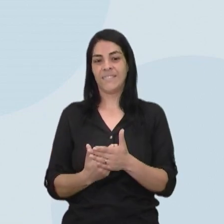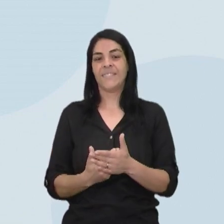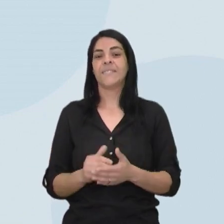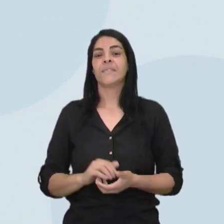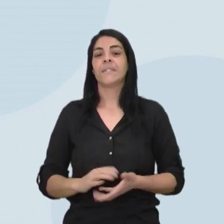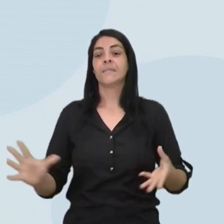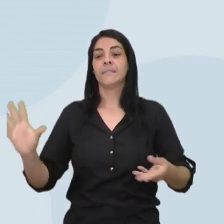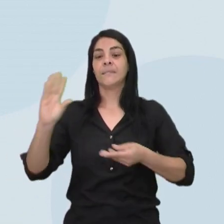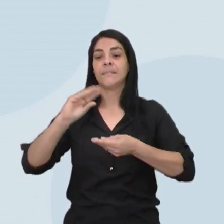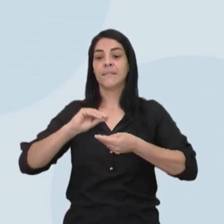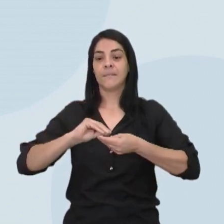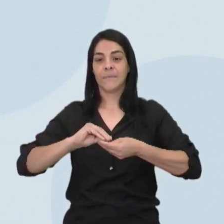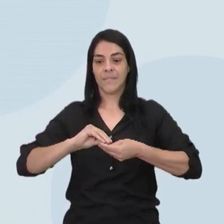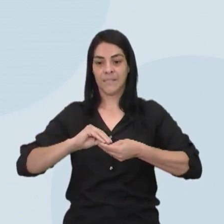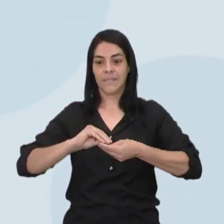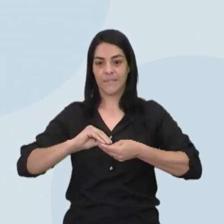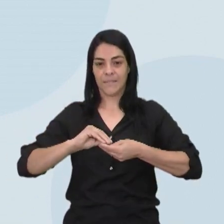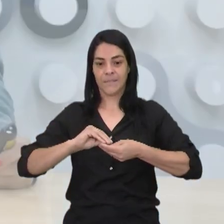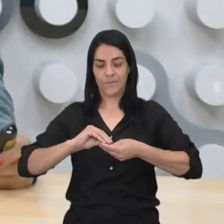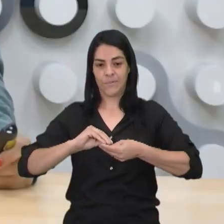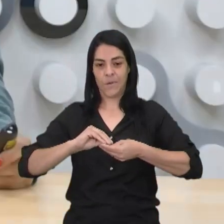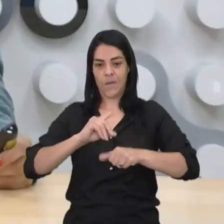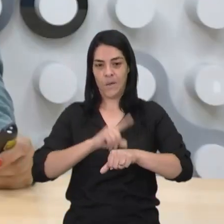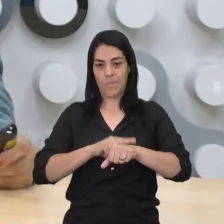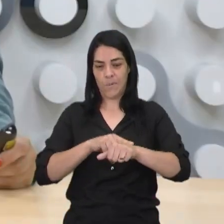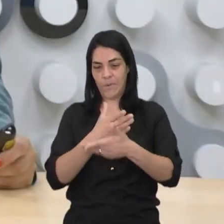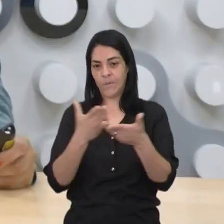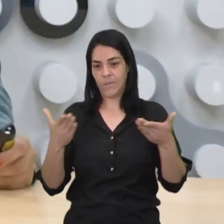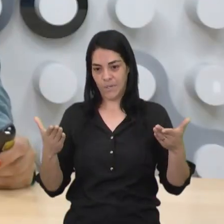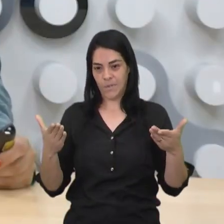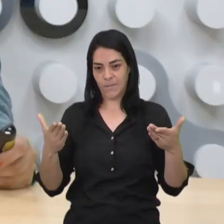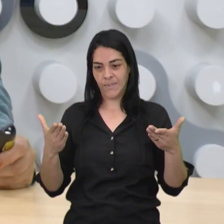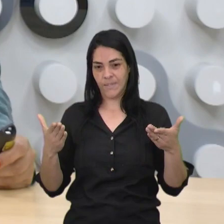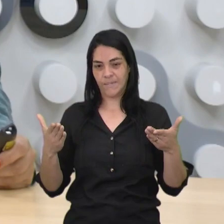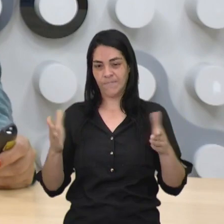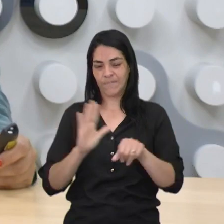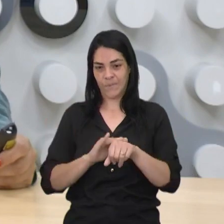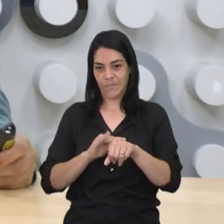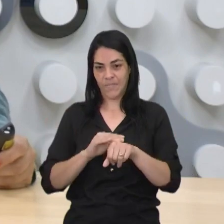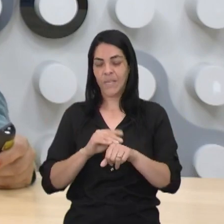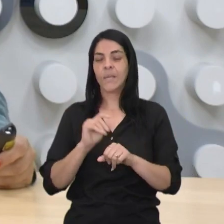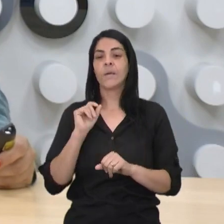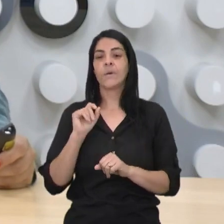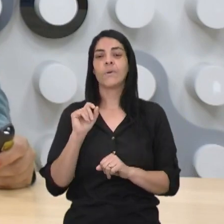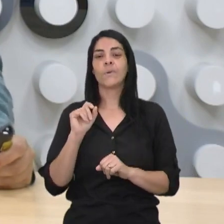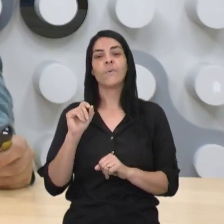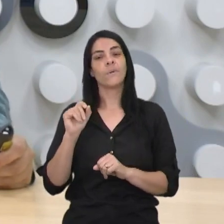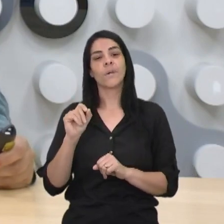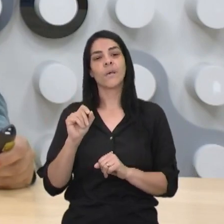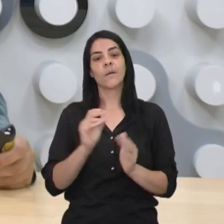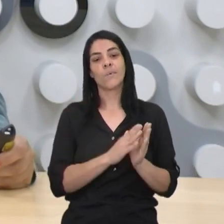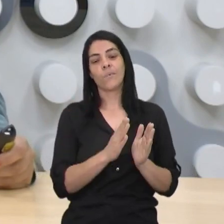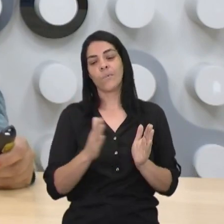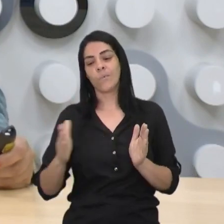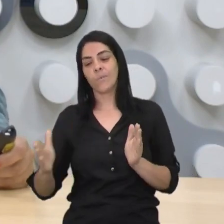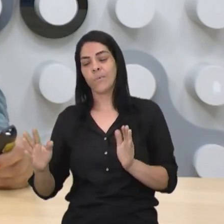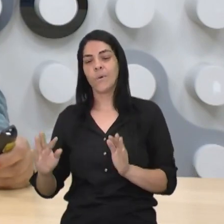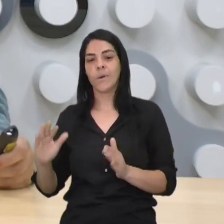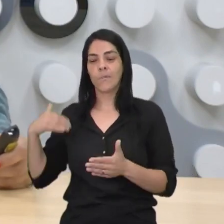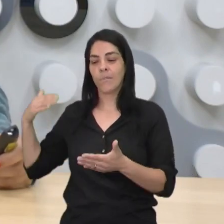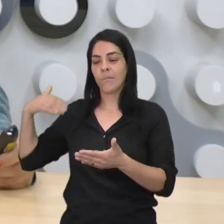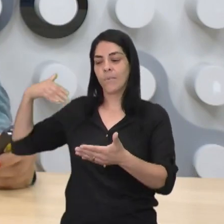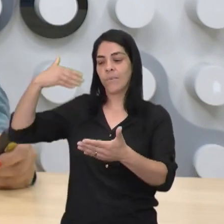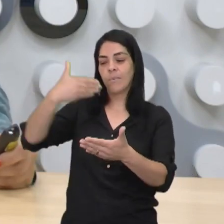sistematização, tá certo? Então, é este o momento que nós estamos aí. Bom, e aí, fazendo o percurso do que a gente já viu